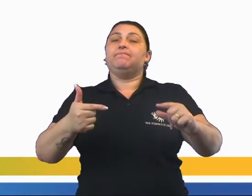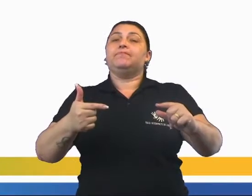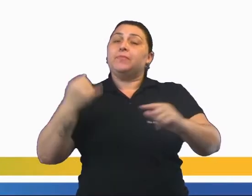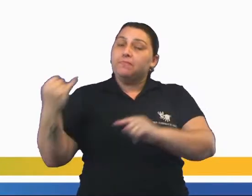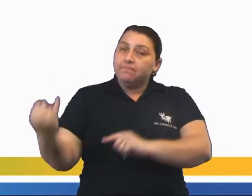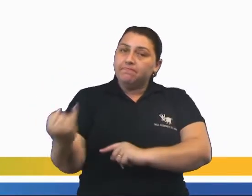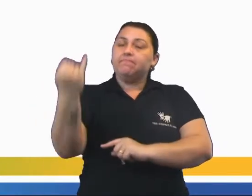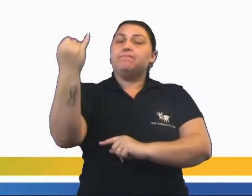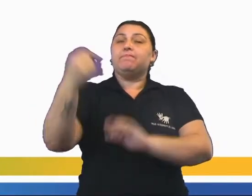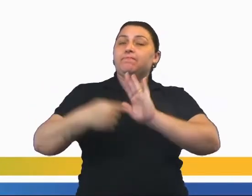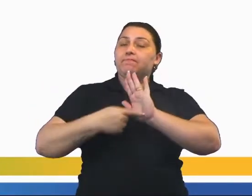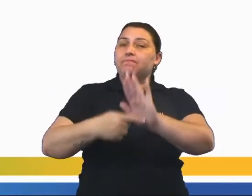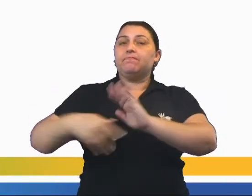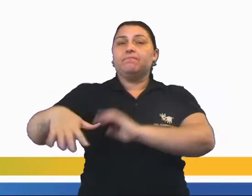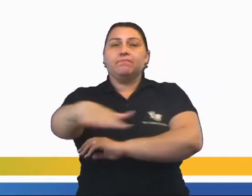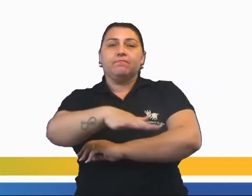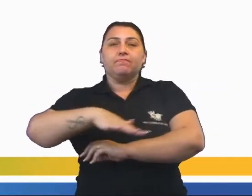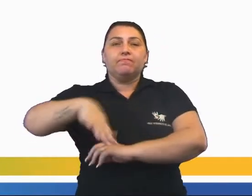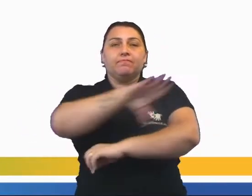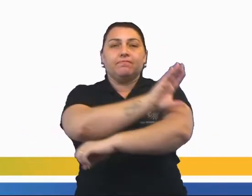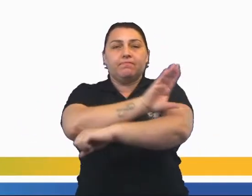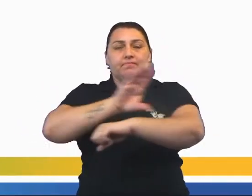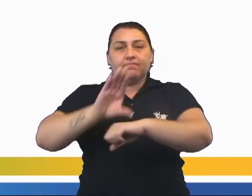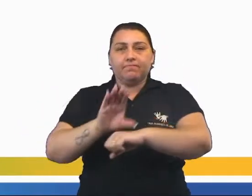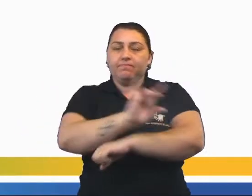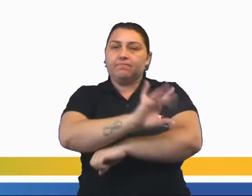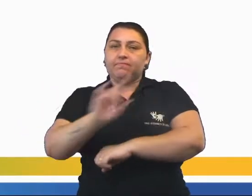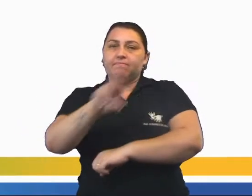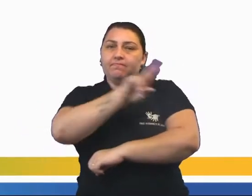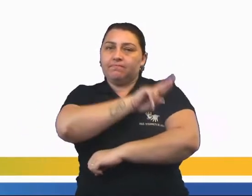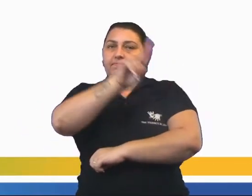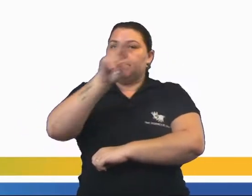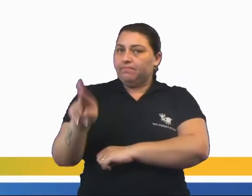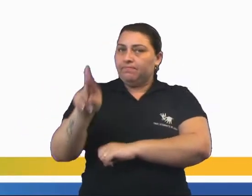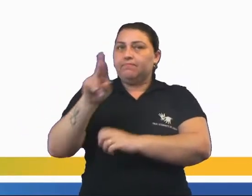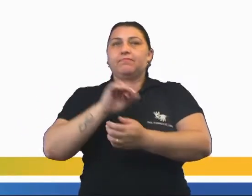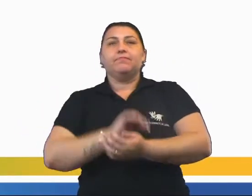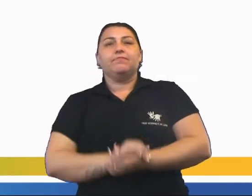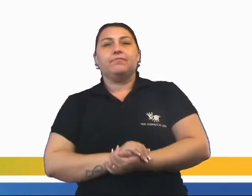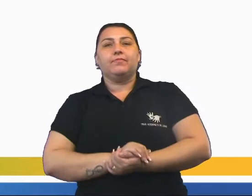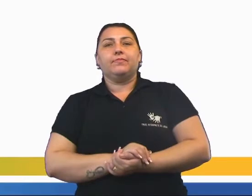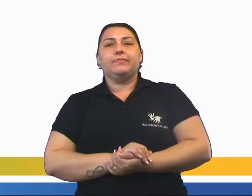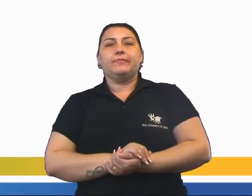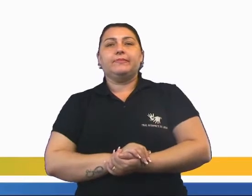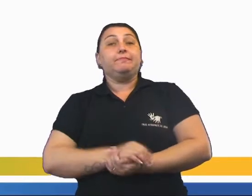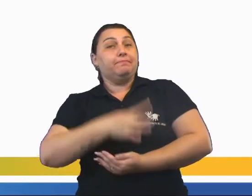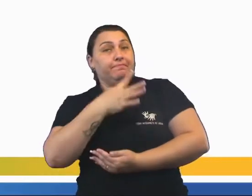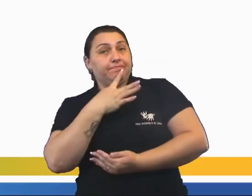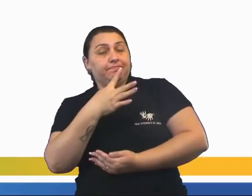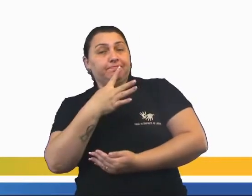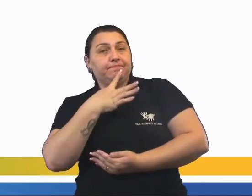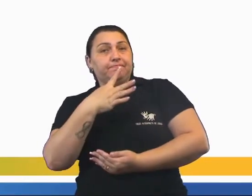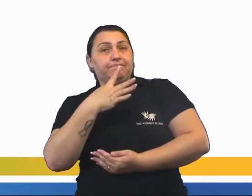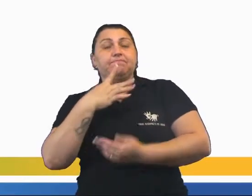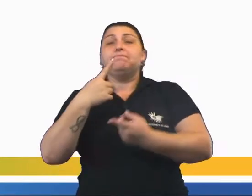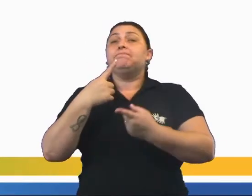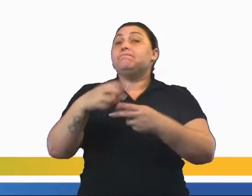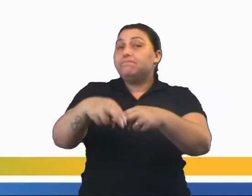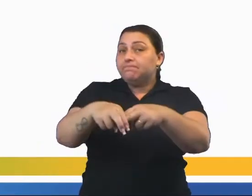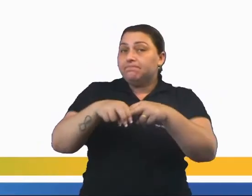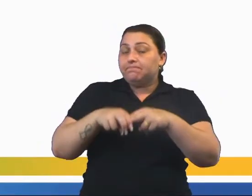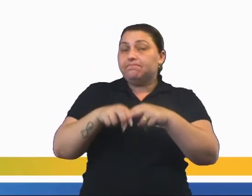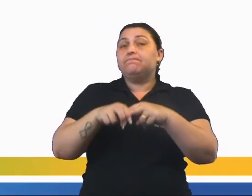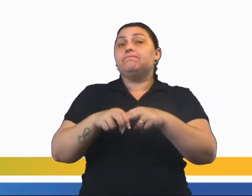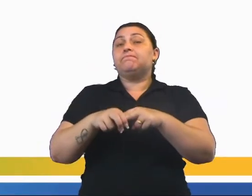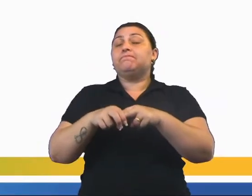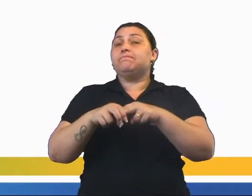da importância social e cultural de cada religião. E para se conhecer e, portanto,